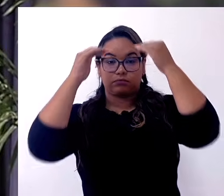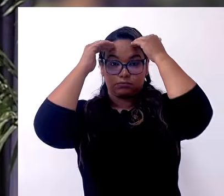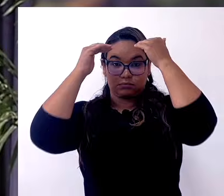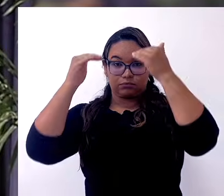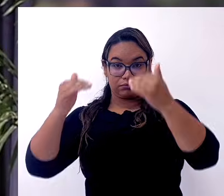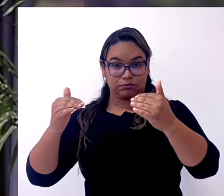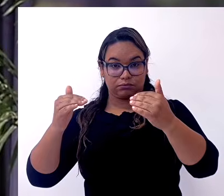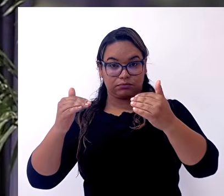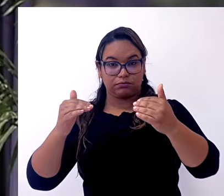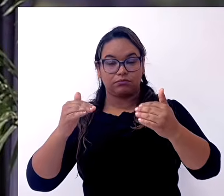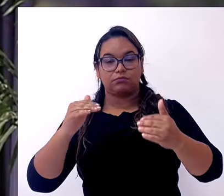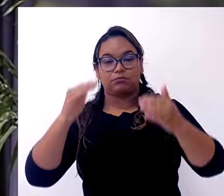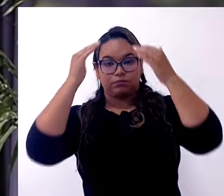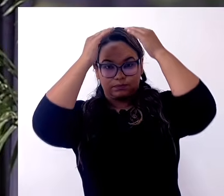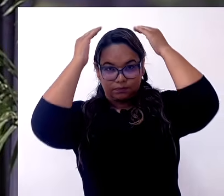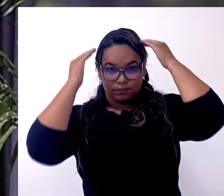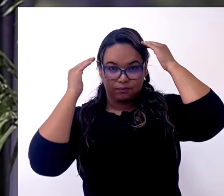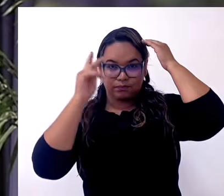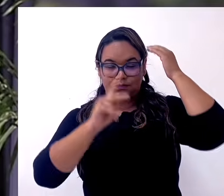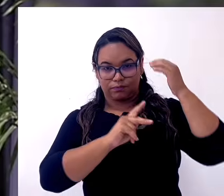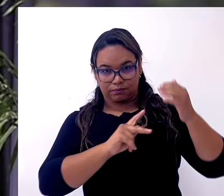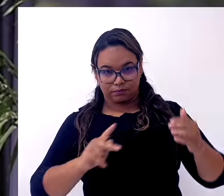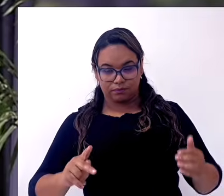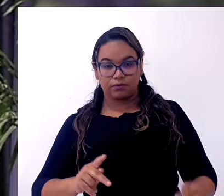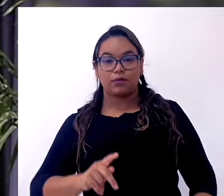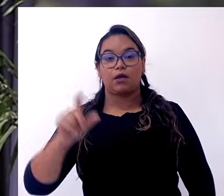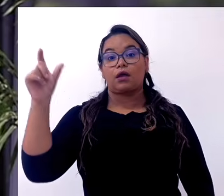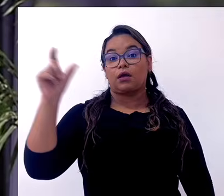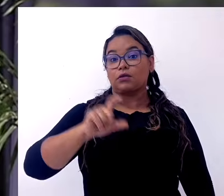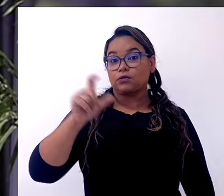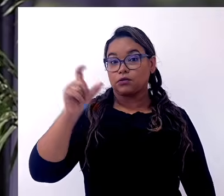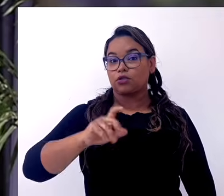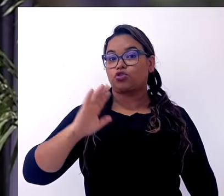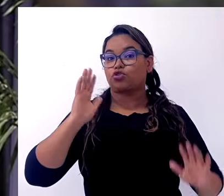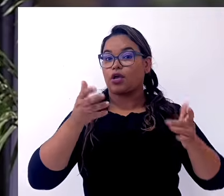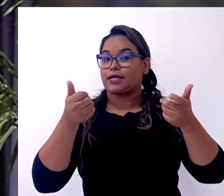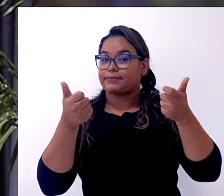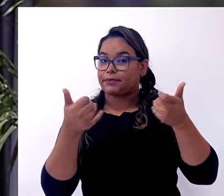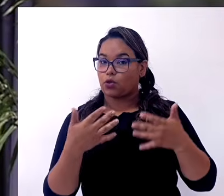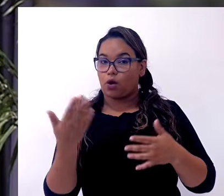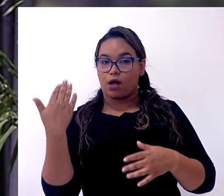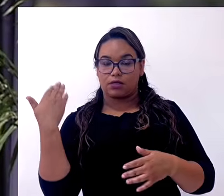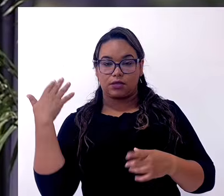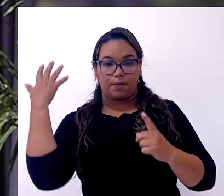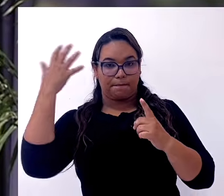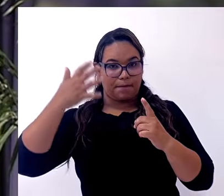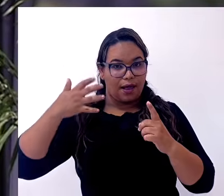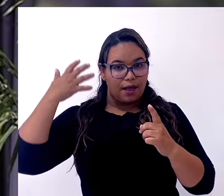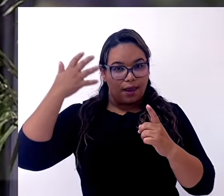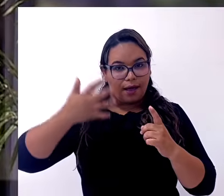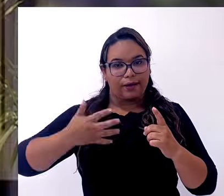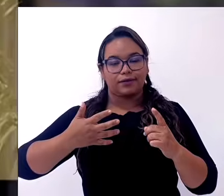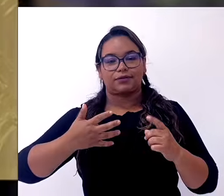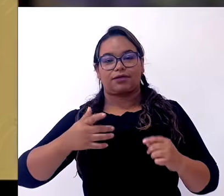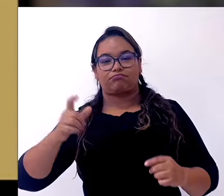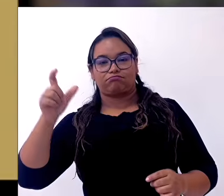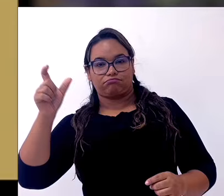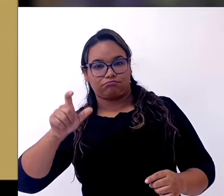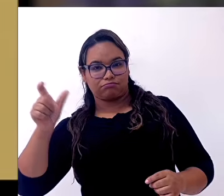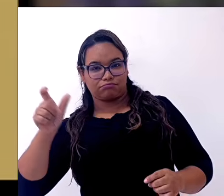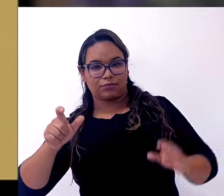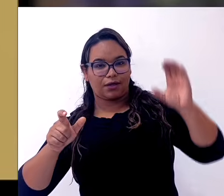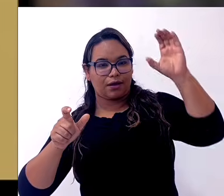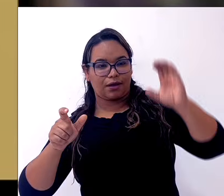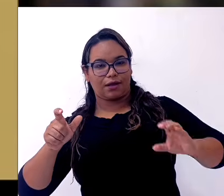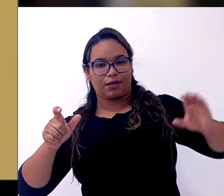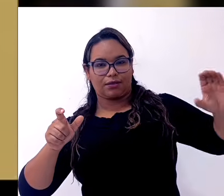controlado pelas sociedades secretas. Tudo tem apenas um objetivo e um objetivo apenas, a sujeição a Roma. Então,